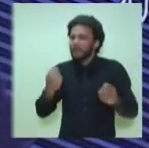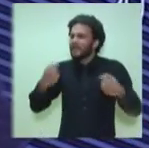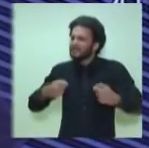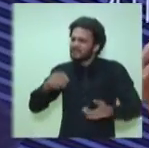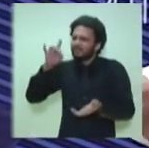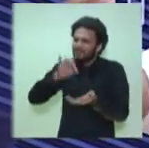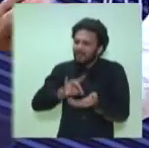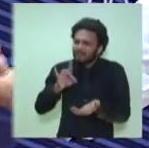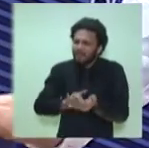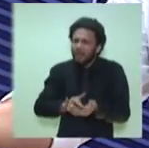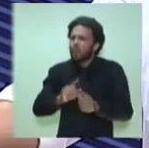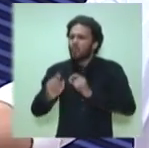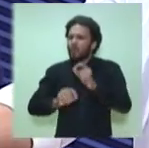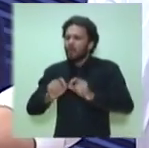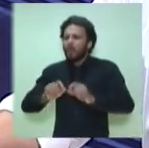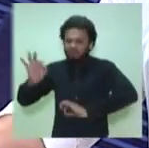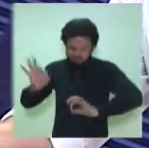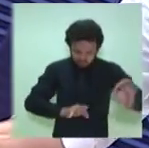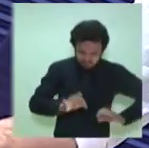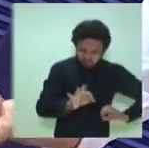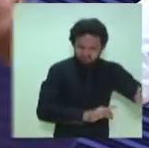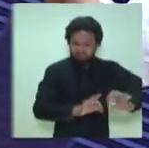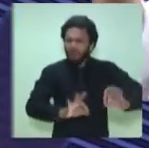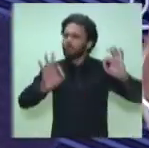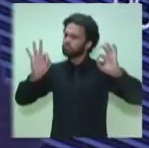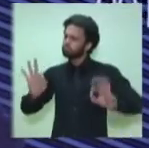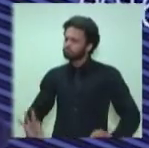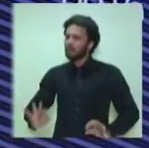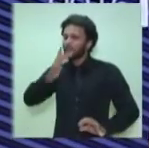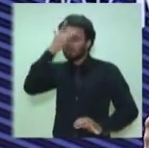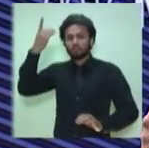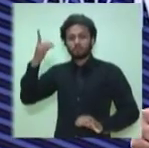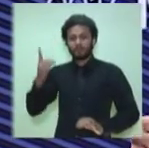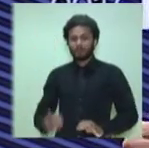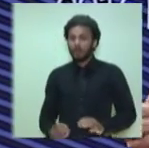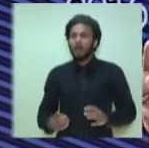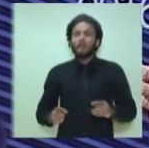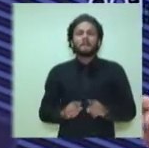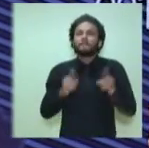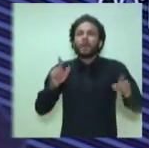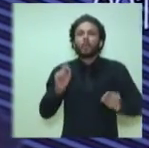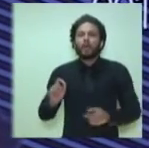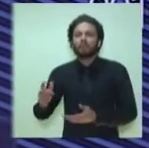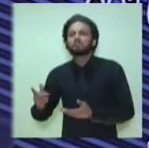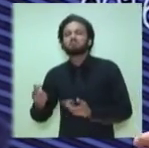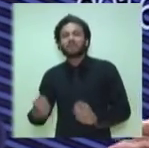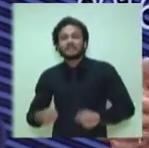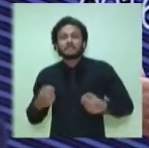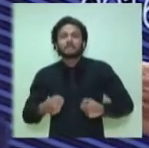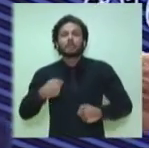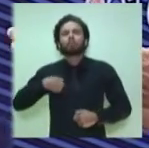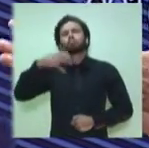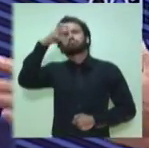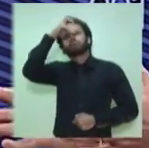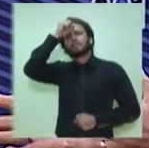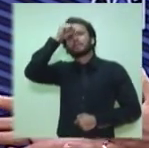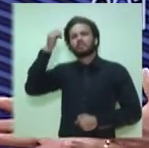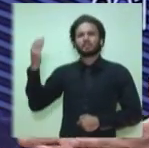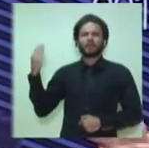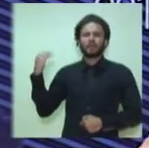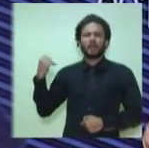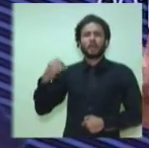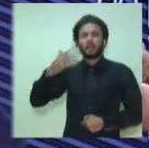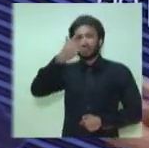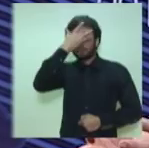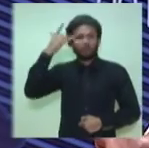cidade preparada para as pessoas com deficiência. Isso parte de um reconhecimento, que é um reconhecimento que eu aprendi com o movimento dos síndromes de